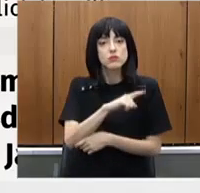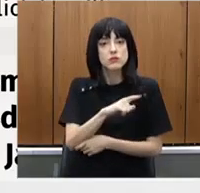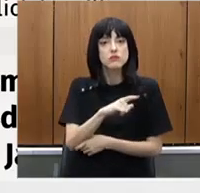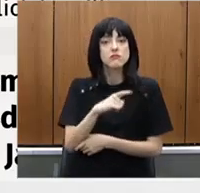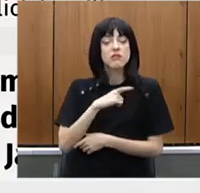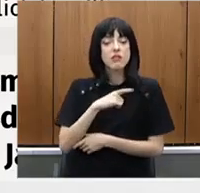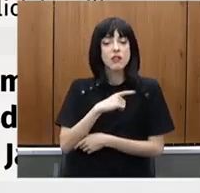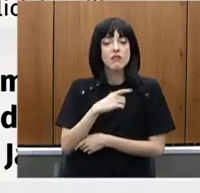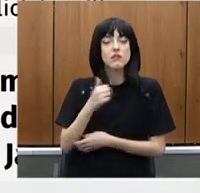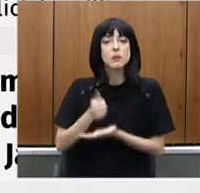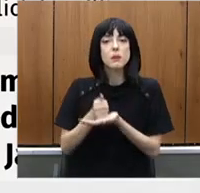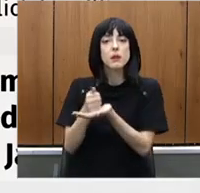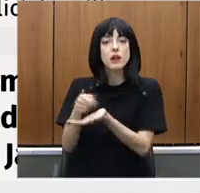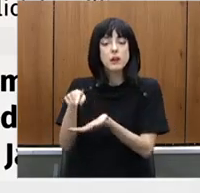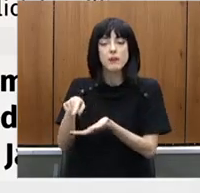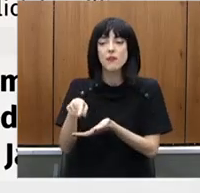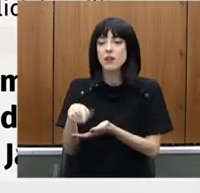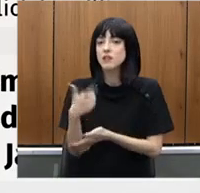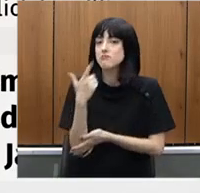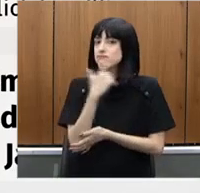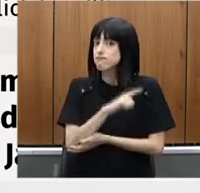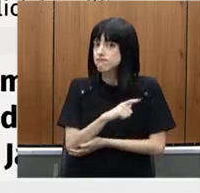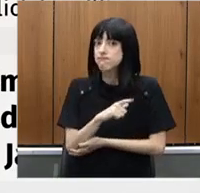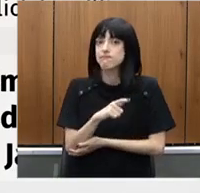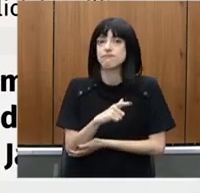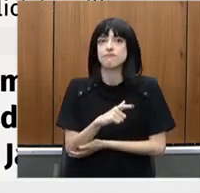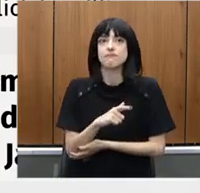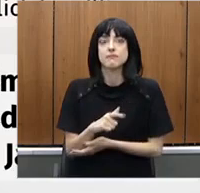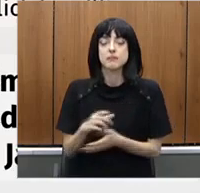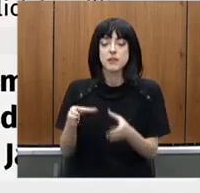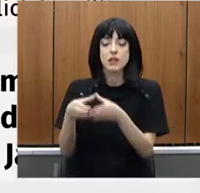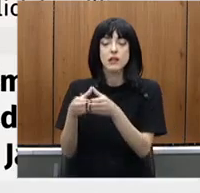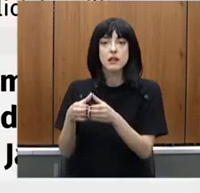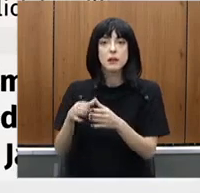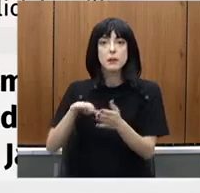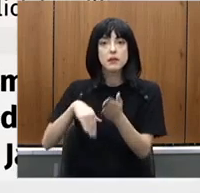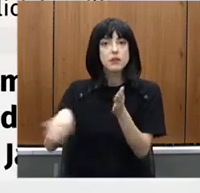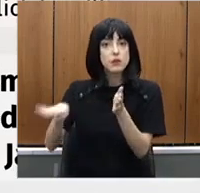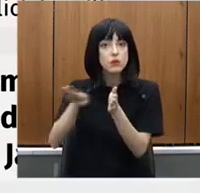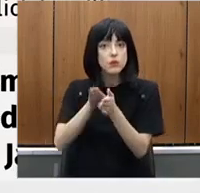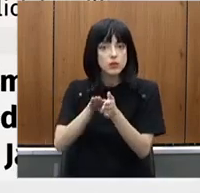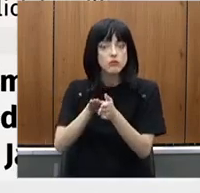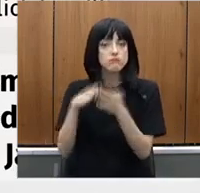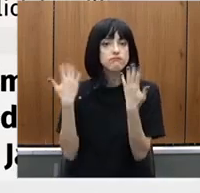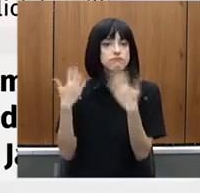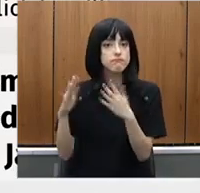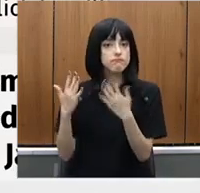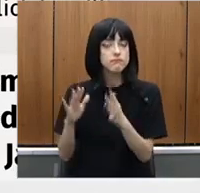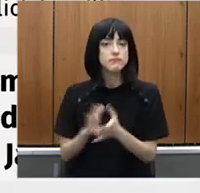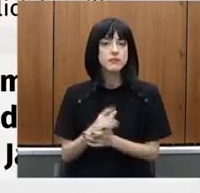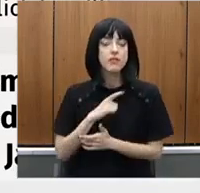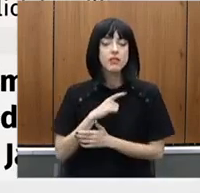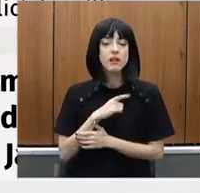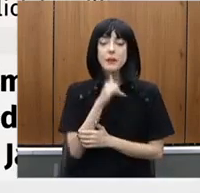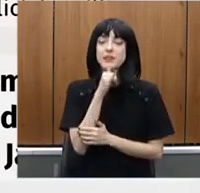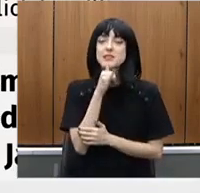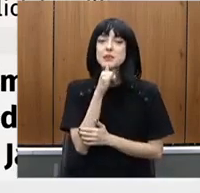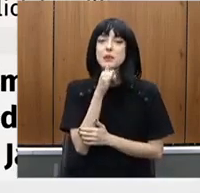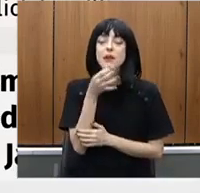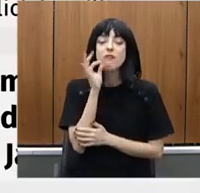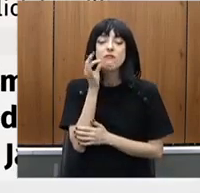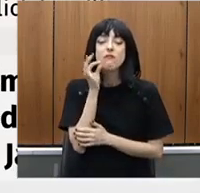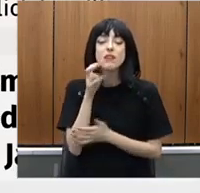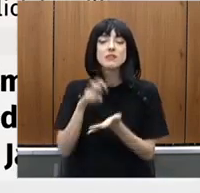aproximar eles abriram lá um chama o Colonial faz um café da manhã com participação da comunidade na